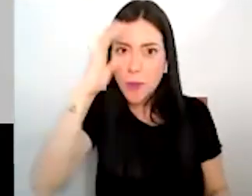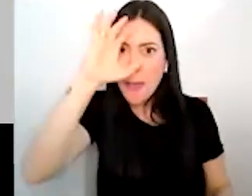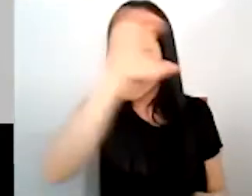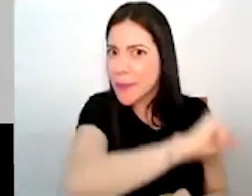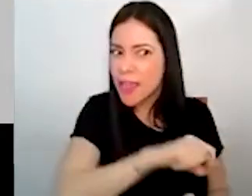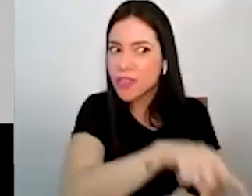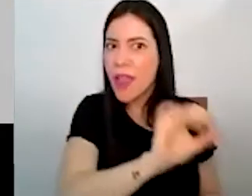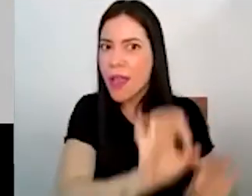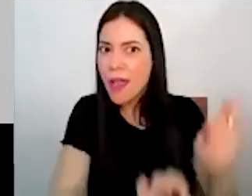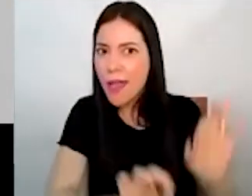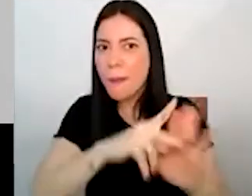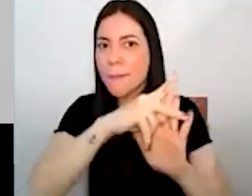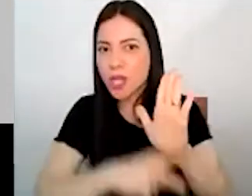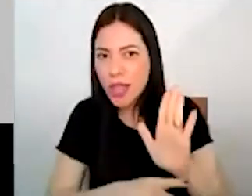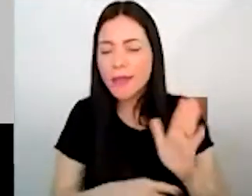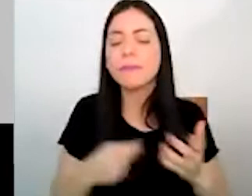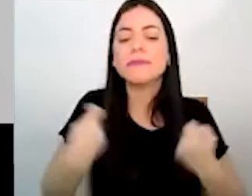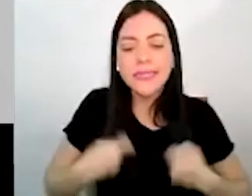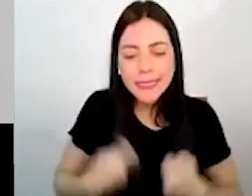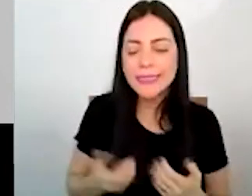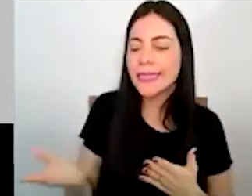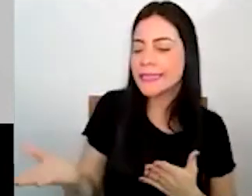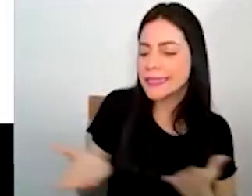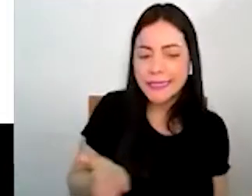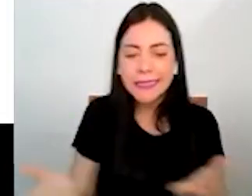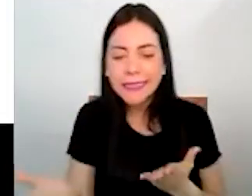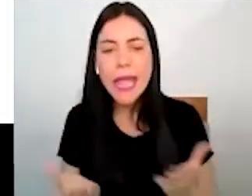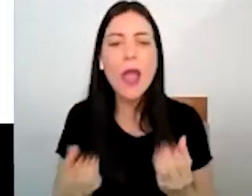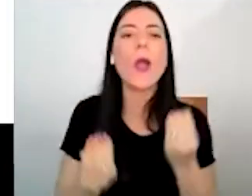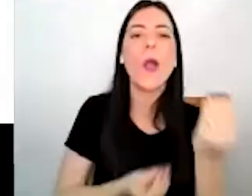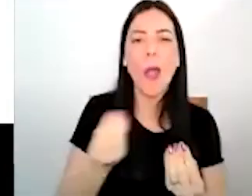a ficar lidando com esses imprevistos, assim.